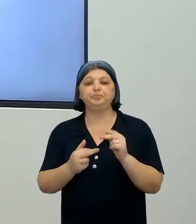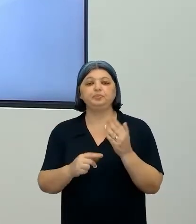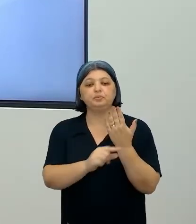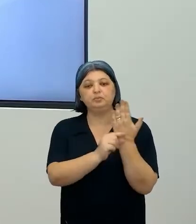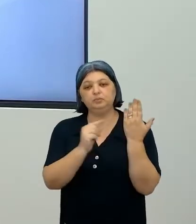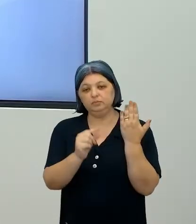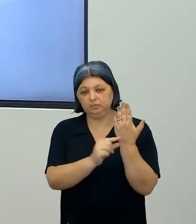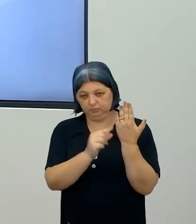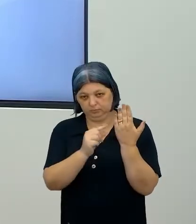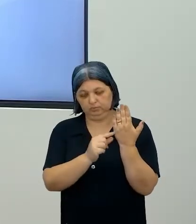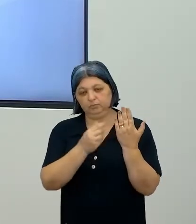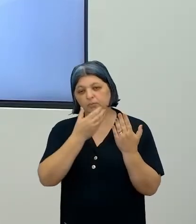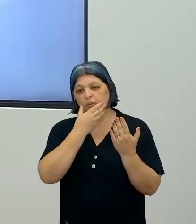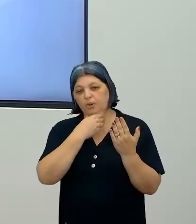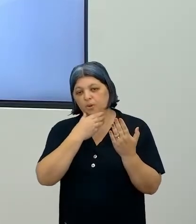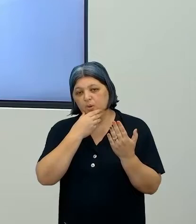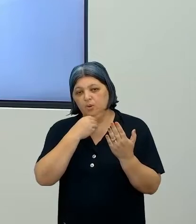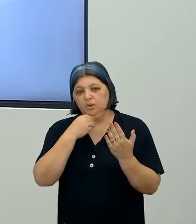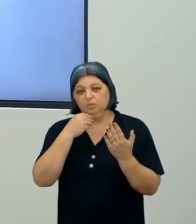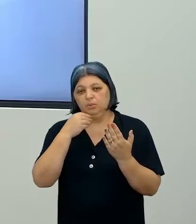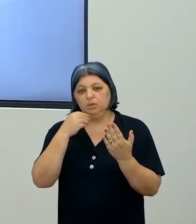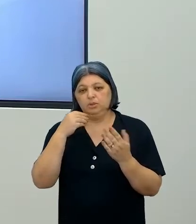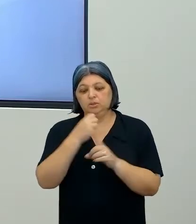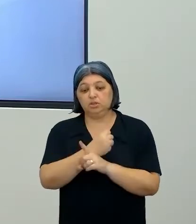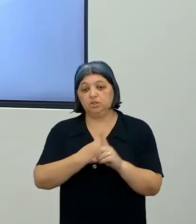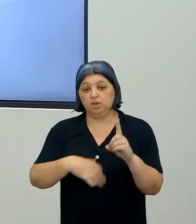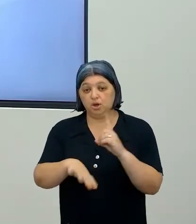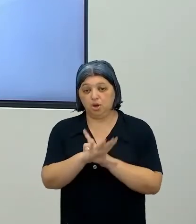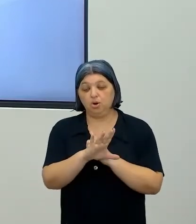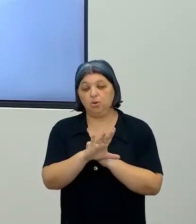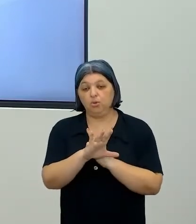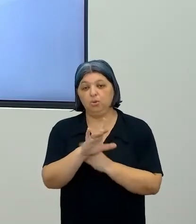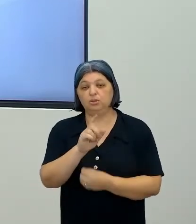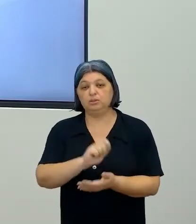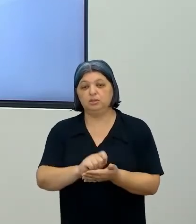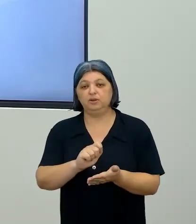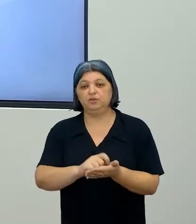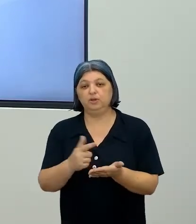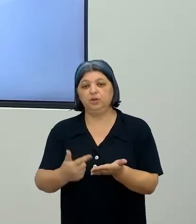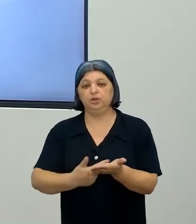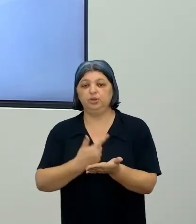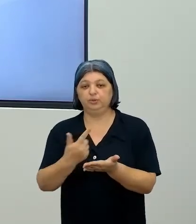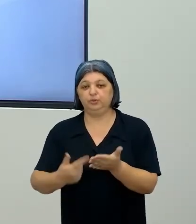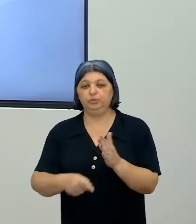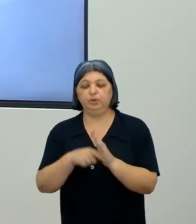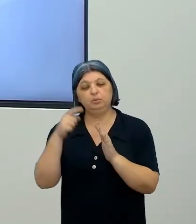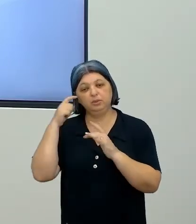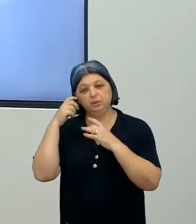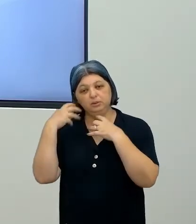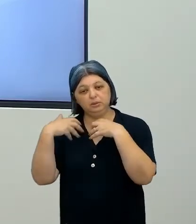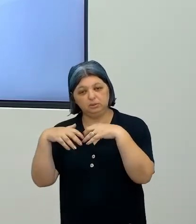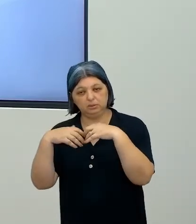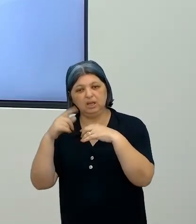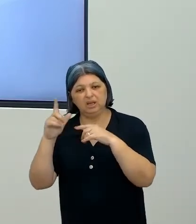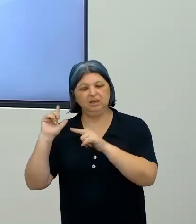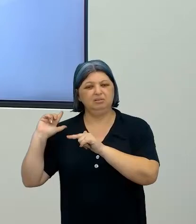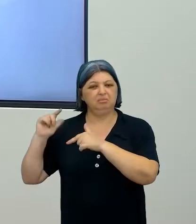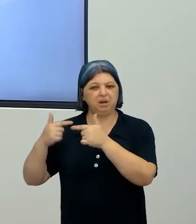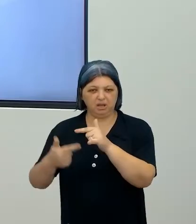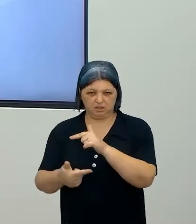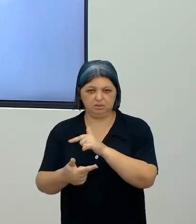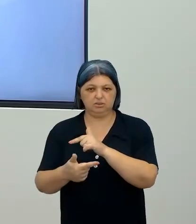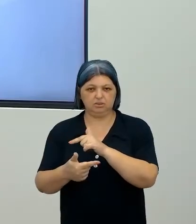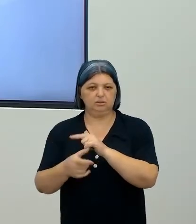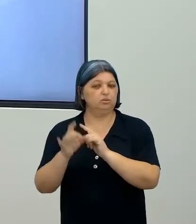muito importante, que é o Max Weber, que escreveu o célebre livro, um clássico, enfim, não só